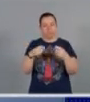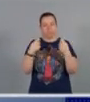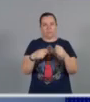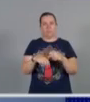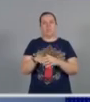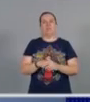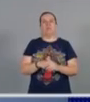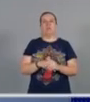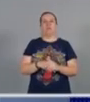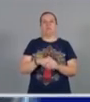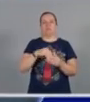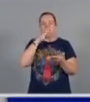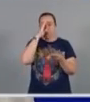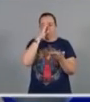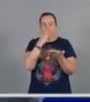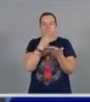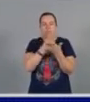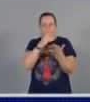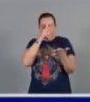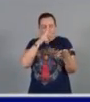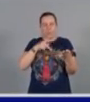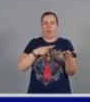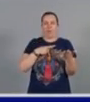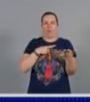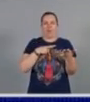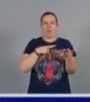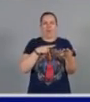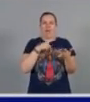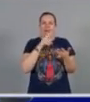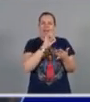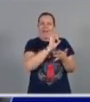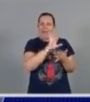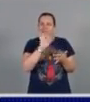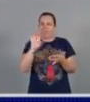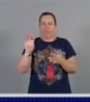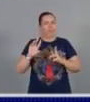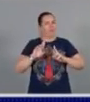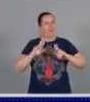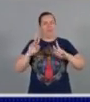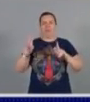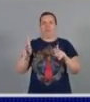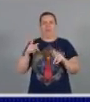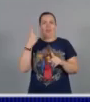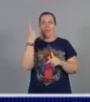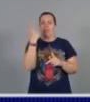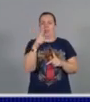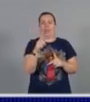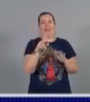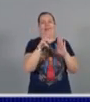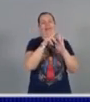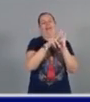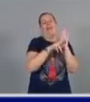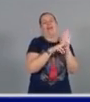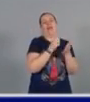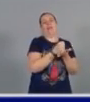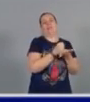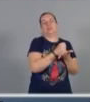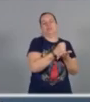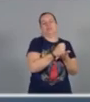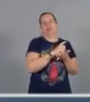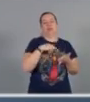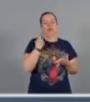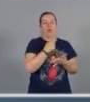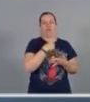autoconhecimento O que é para um não é para outro não existe regra básica nós somos